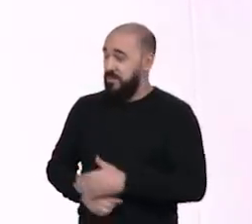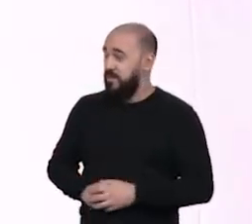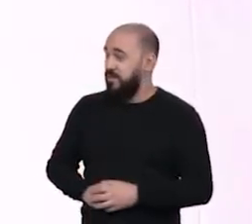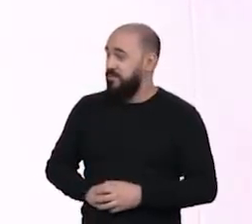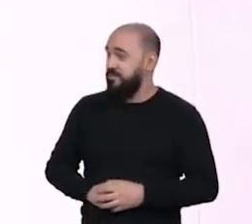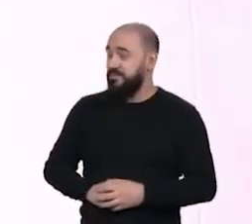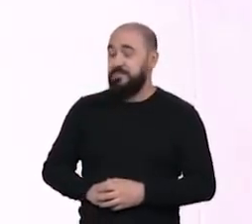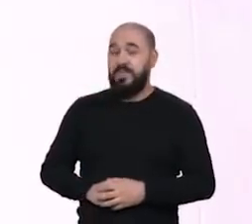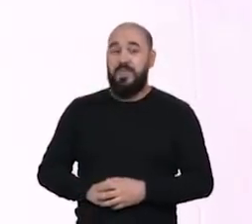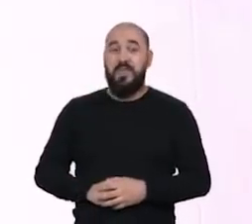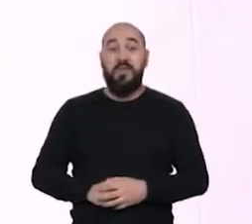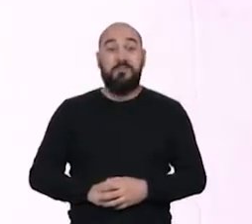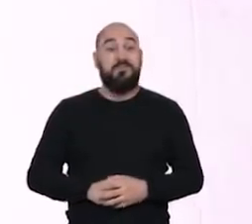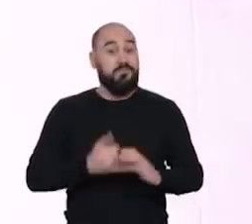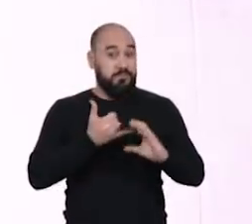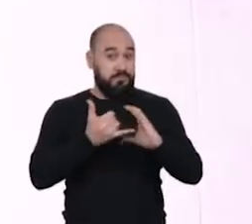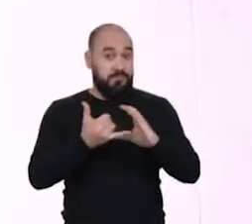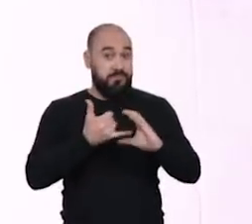0-12-98283-0040.